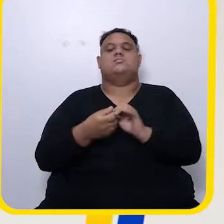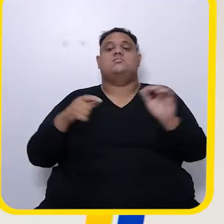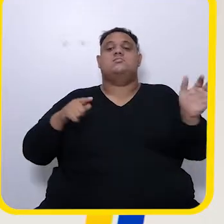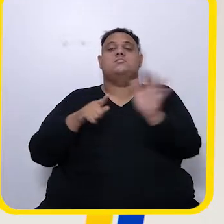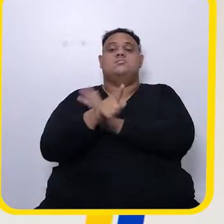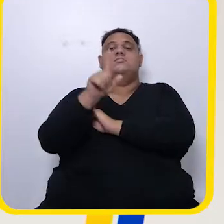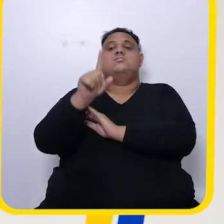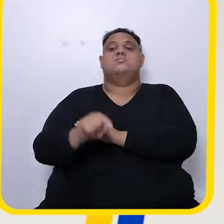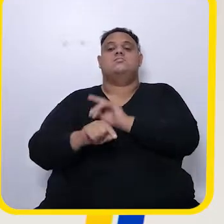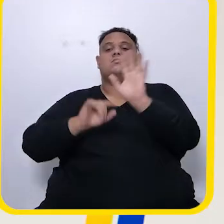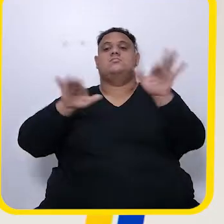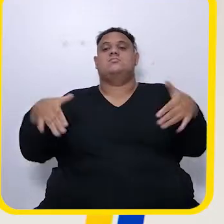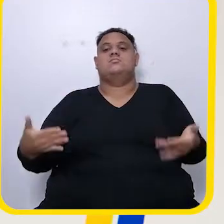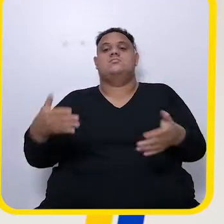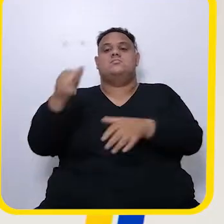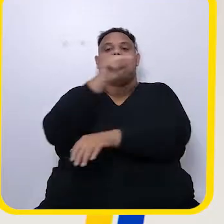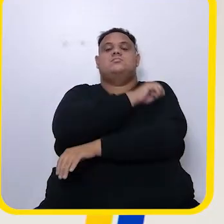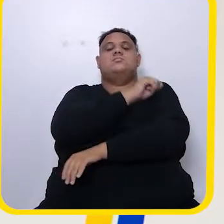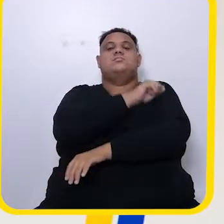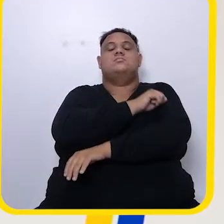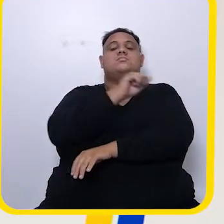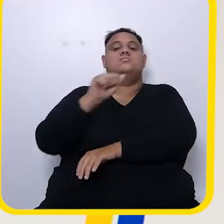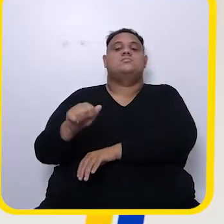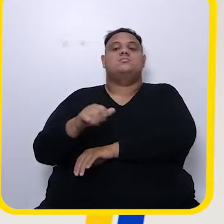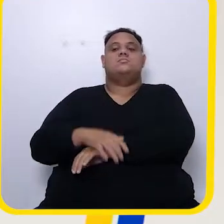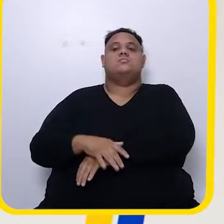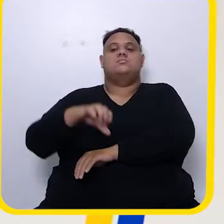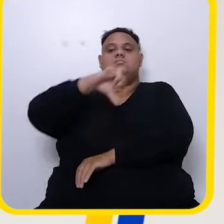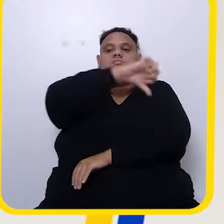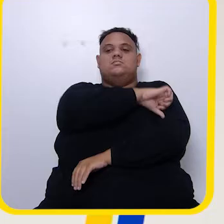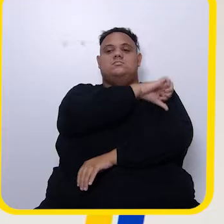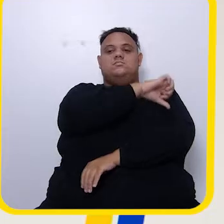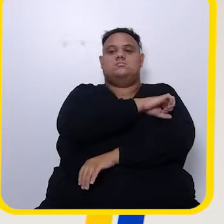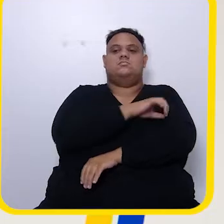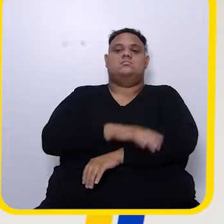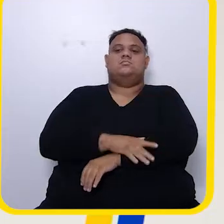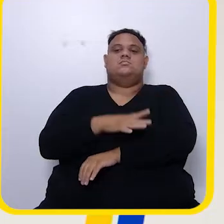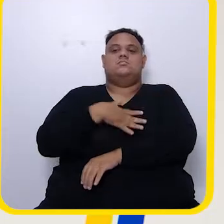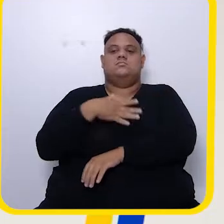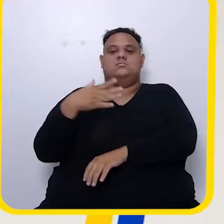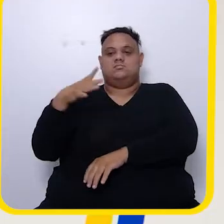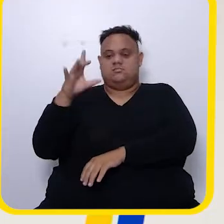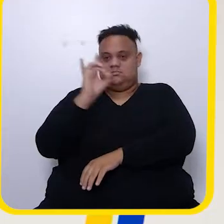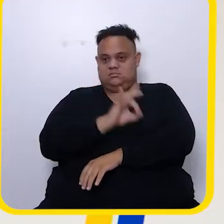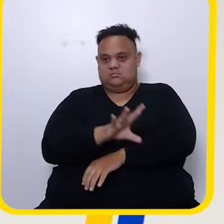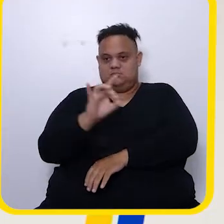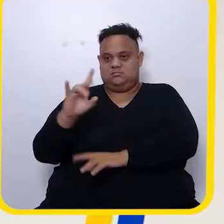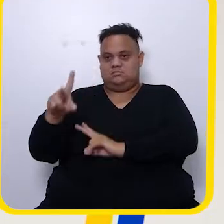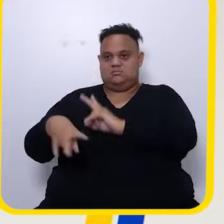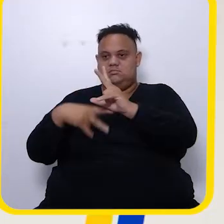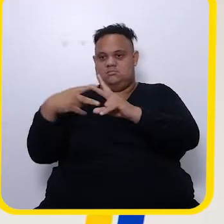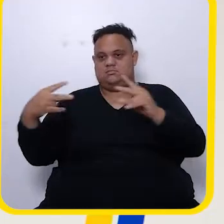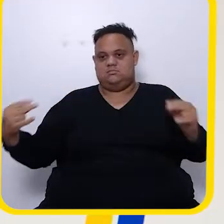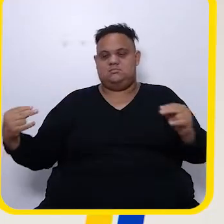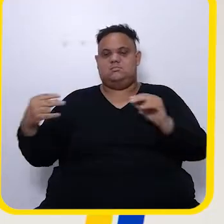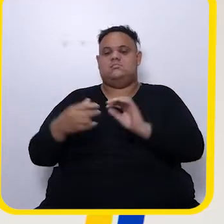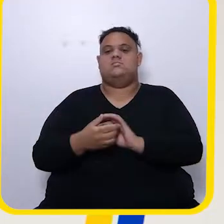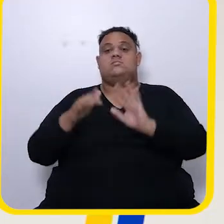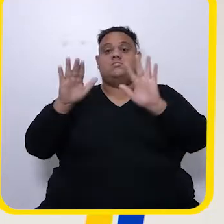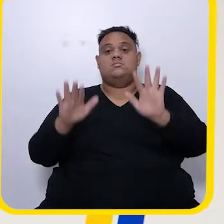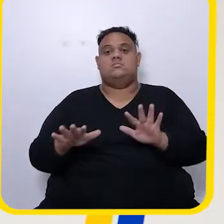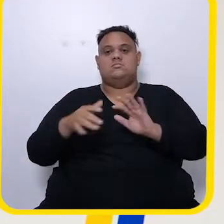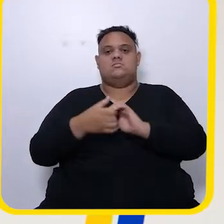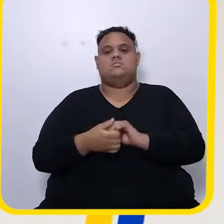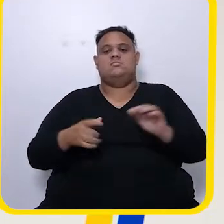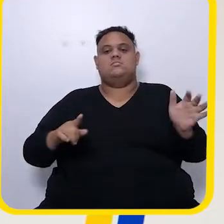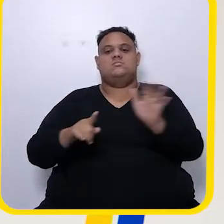é: quantos alunos há no nono ano e quanto coube a cada um pelo presente? Então vamos lá. Essa